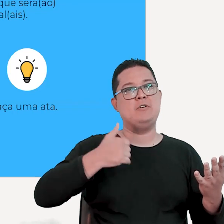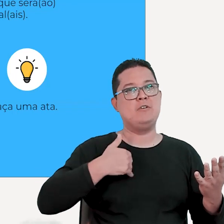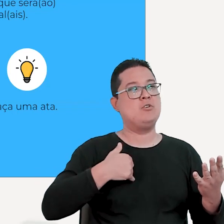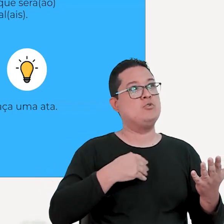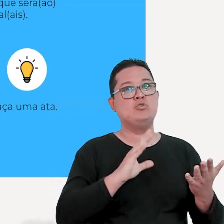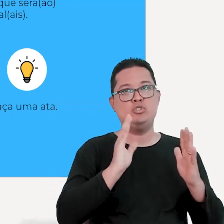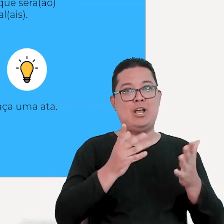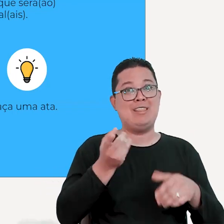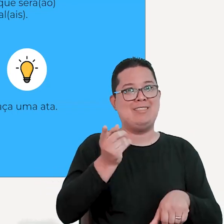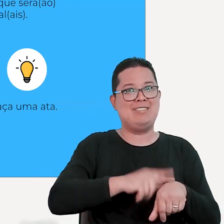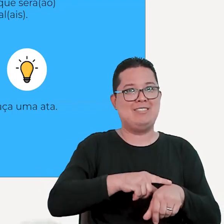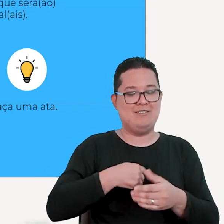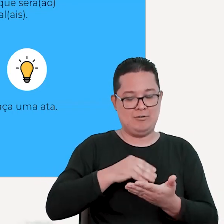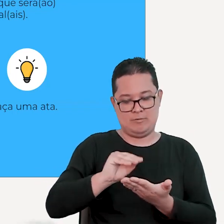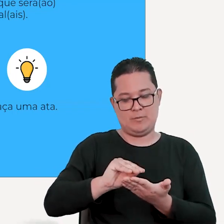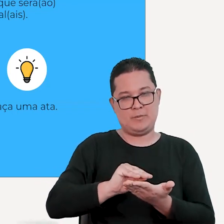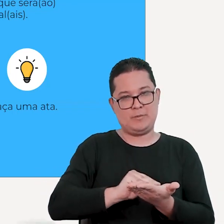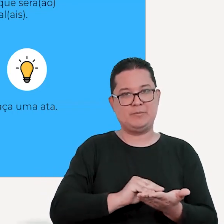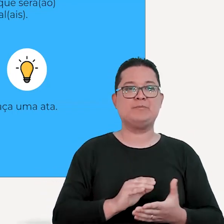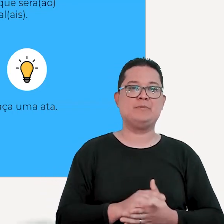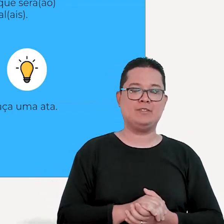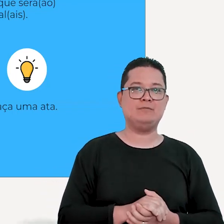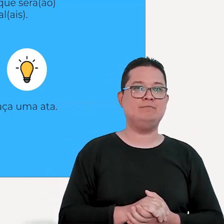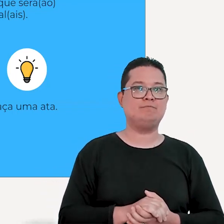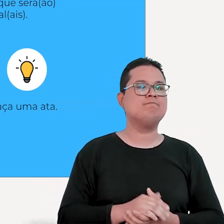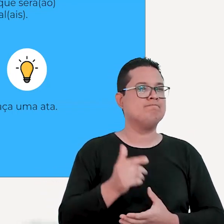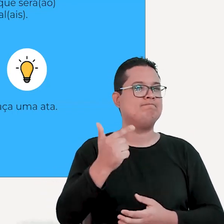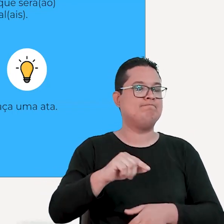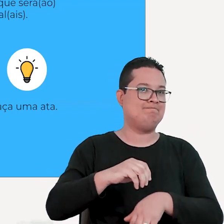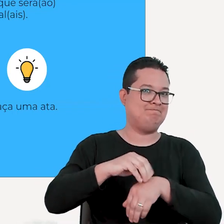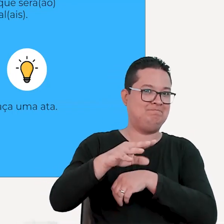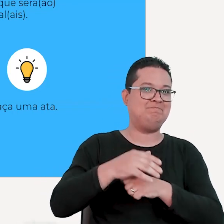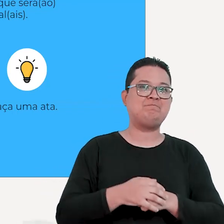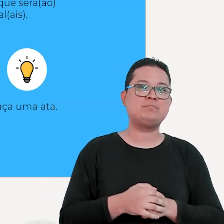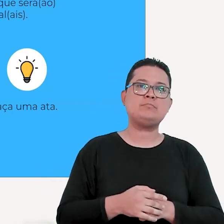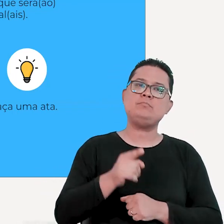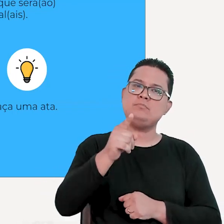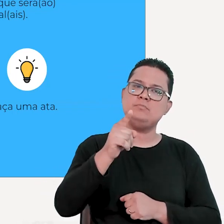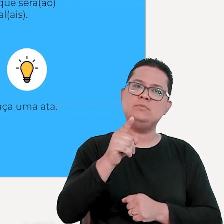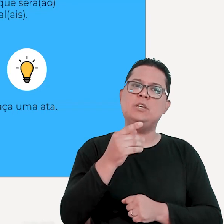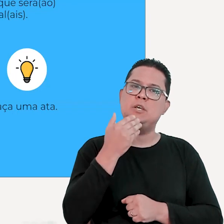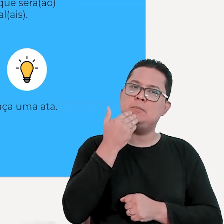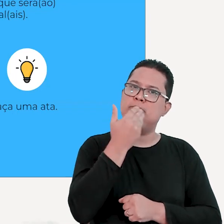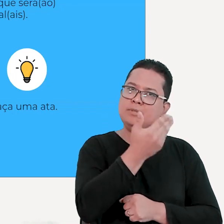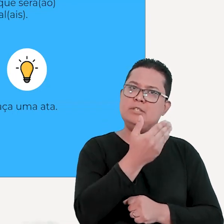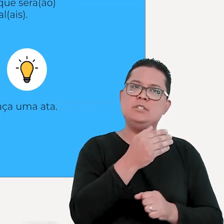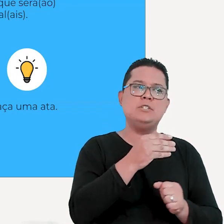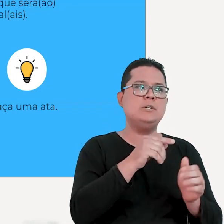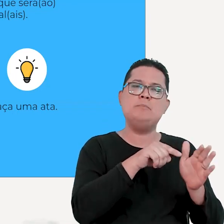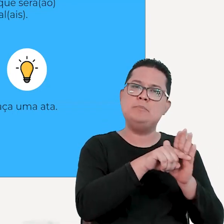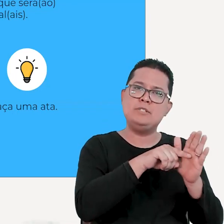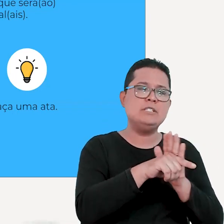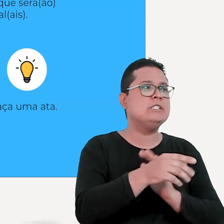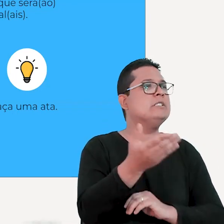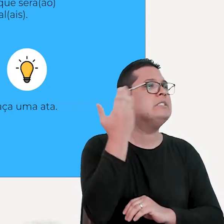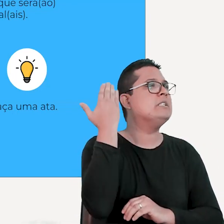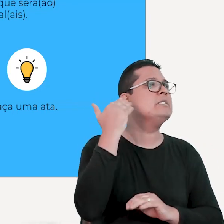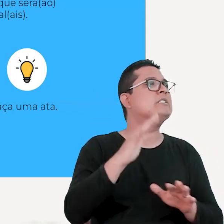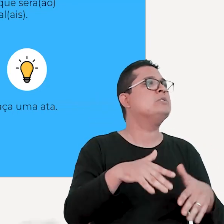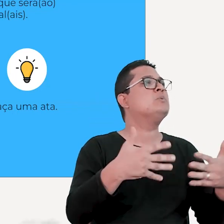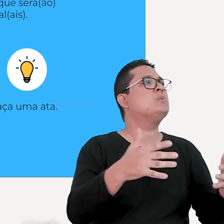peça pesquisas anteriores e materiais de apoio. Só abrindo um parênteses aqui, pessoal, essas dicas que eu tô dando não é